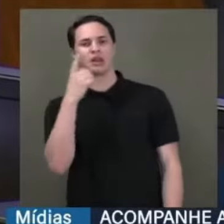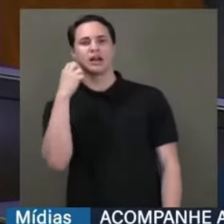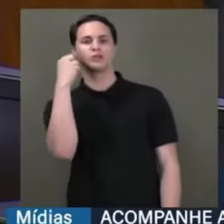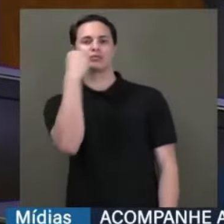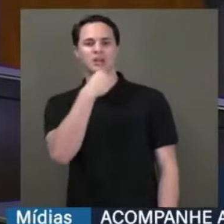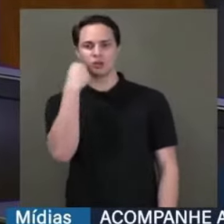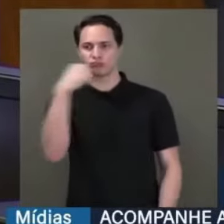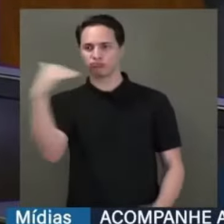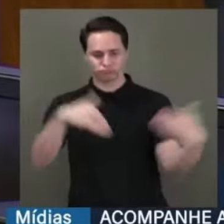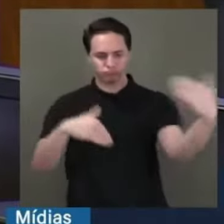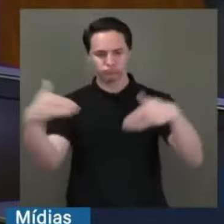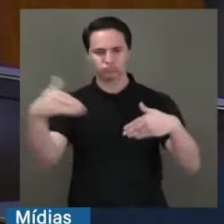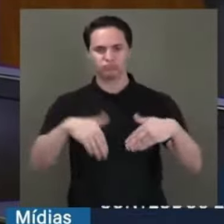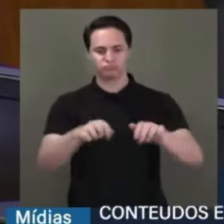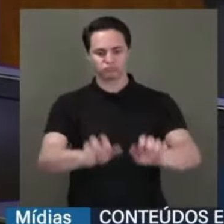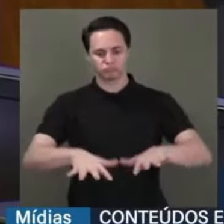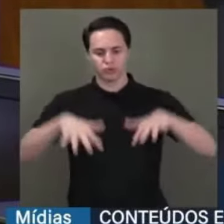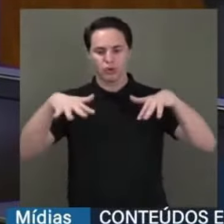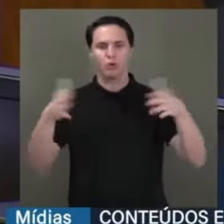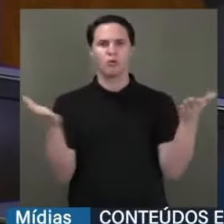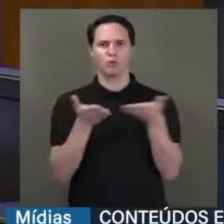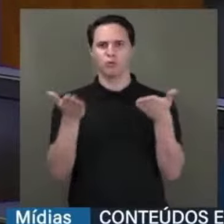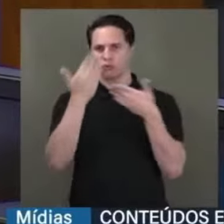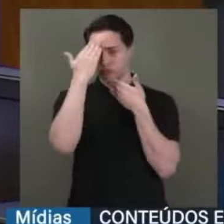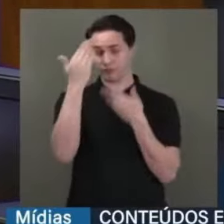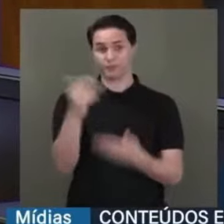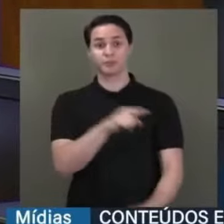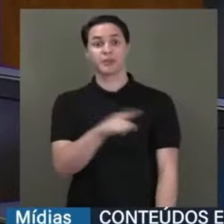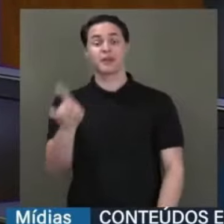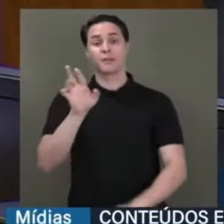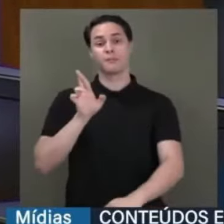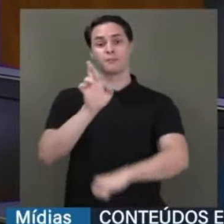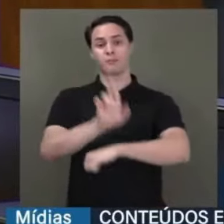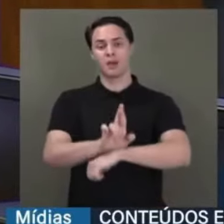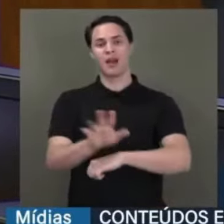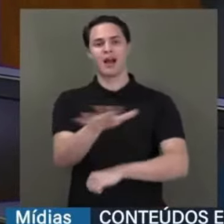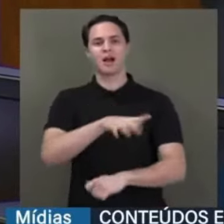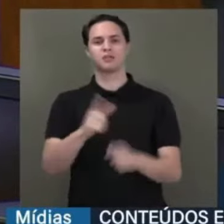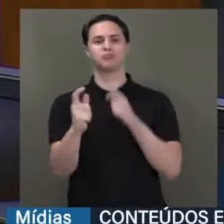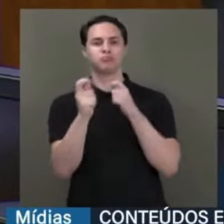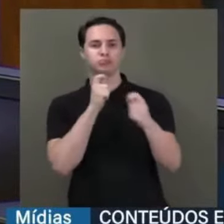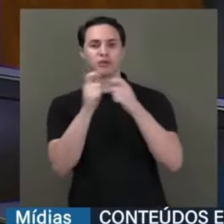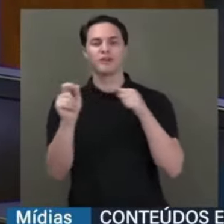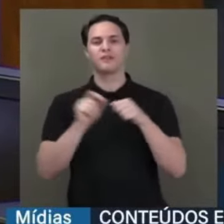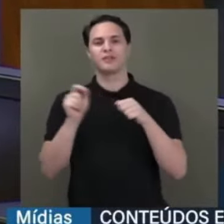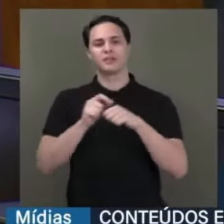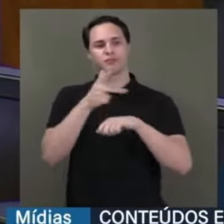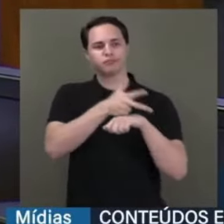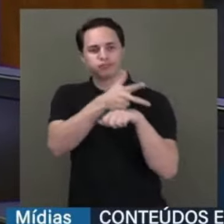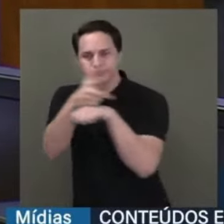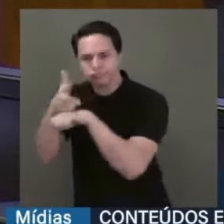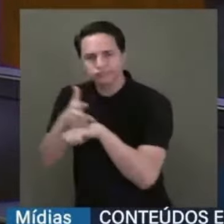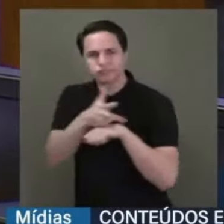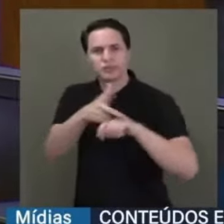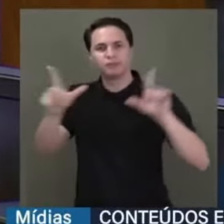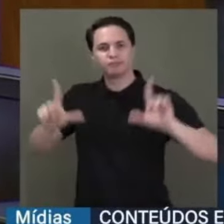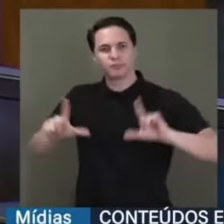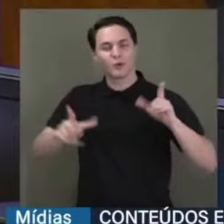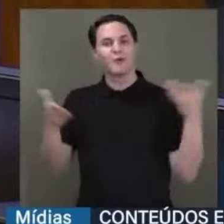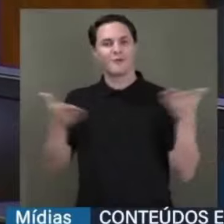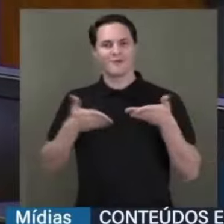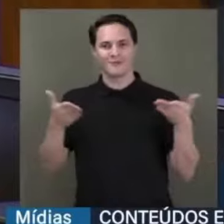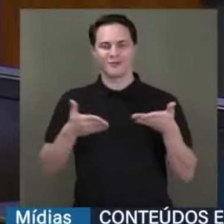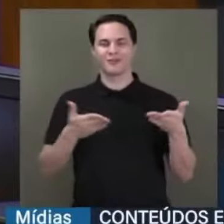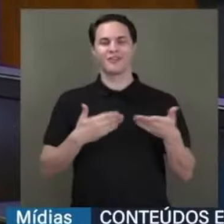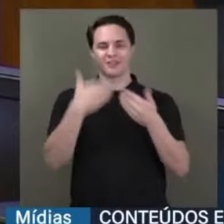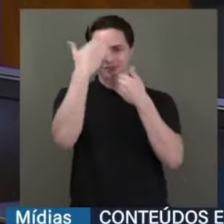senadoras senadores da República os representantes dos órgãos de imprensa que cobriram esta sessão solene